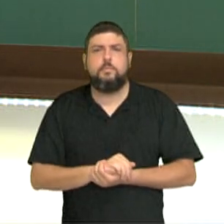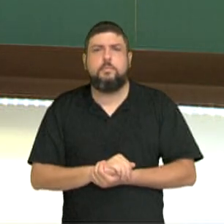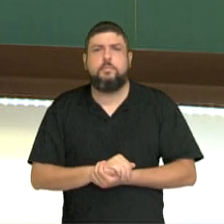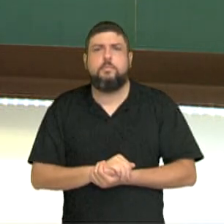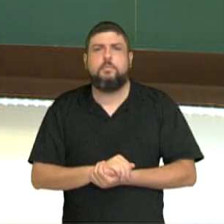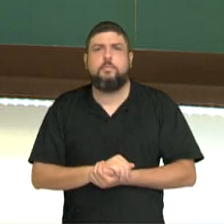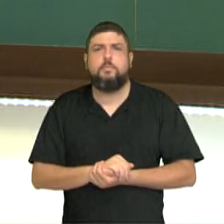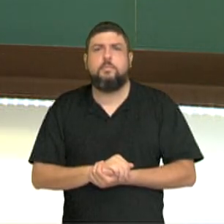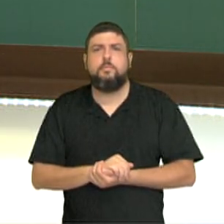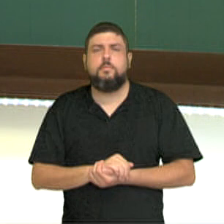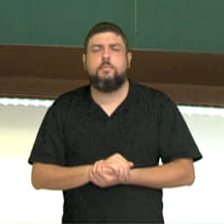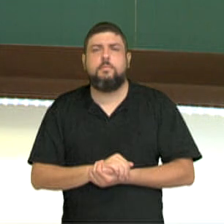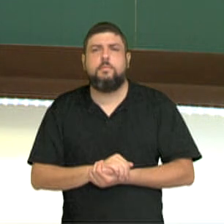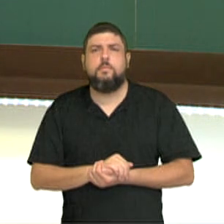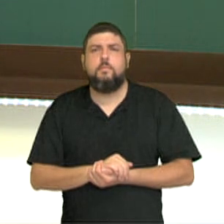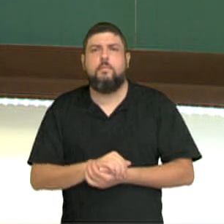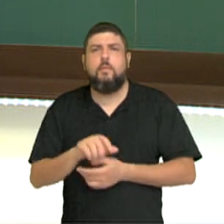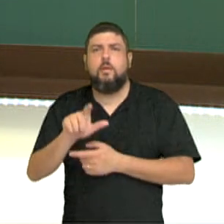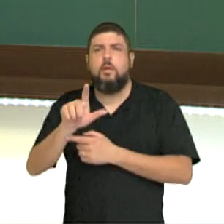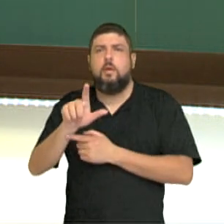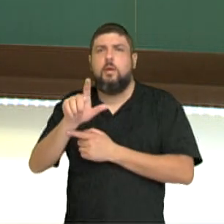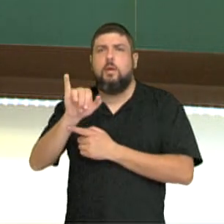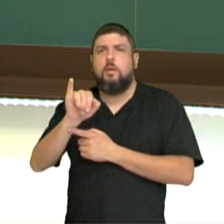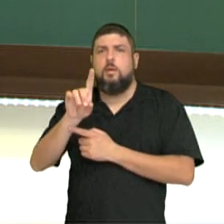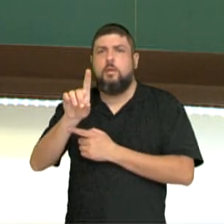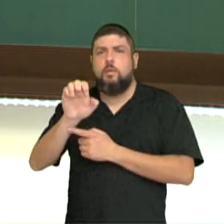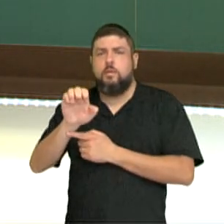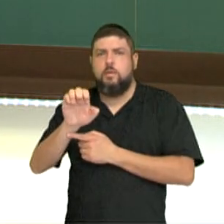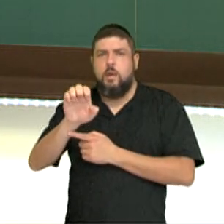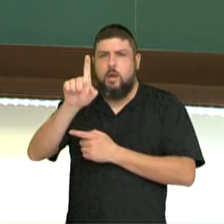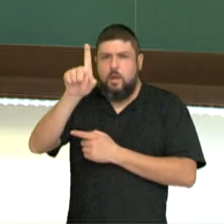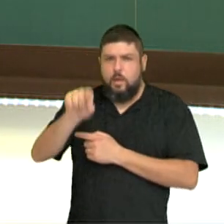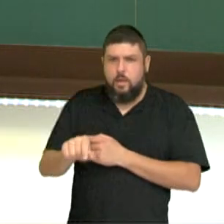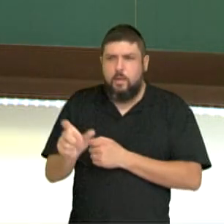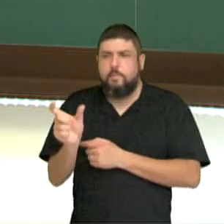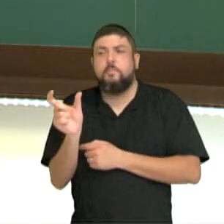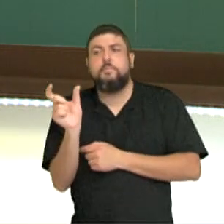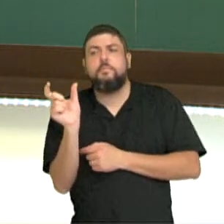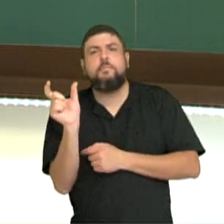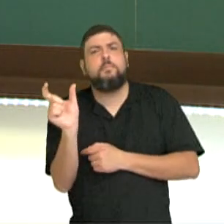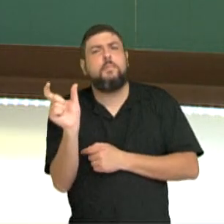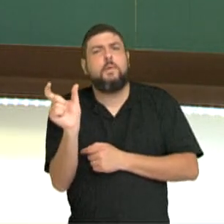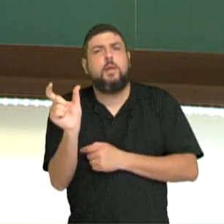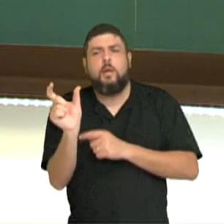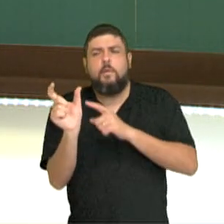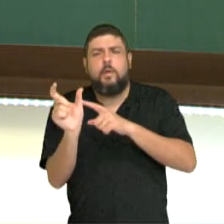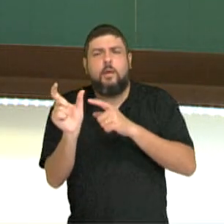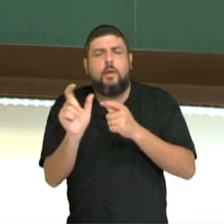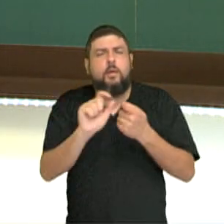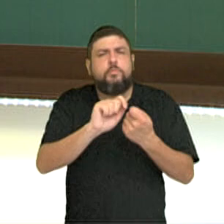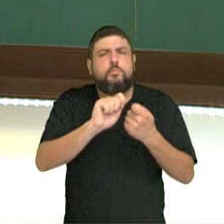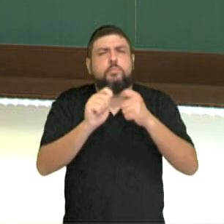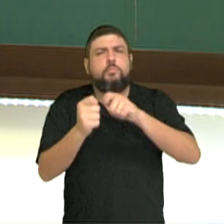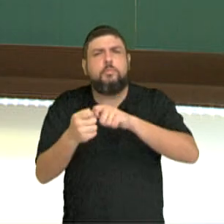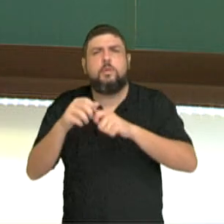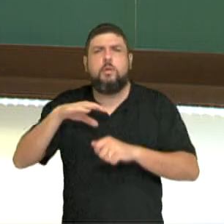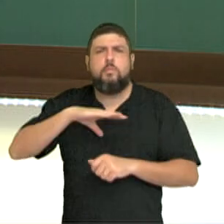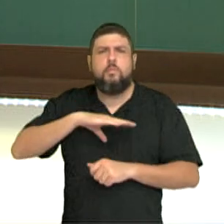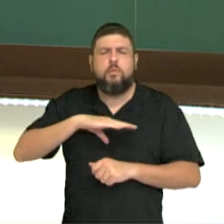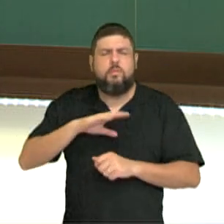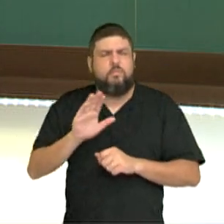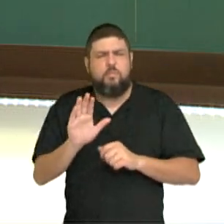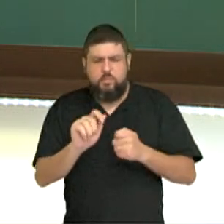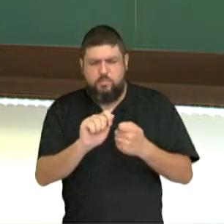Então, olha lá, o LID, então, é uma palavra aportuguesada. Por quê? Porque é de origem em outro termo, um